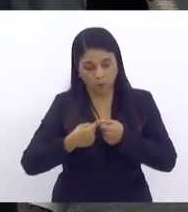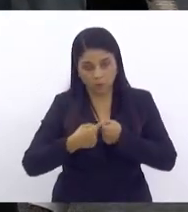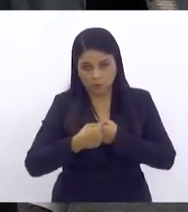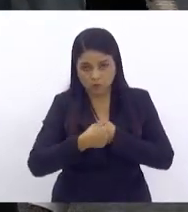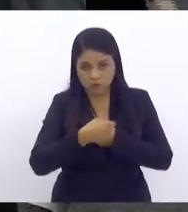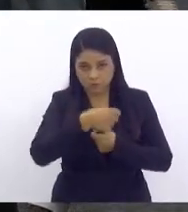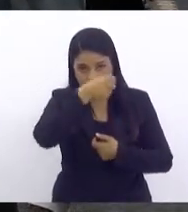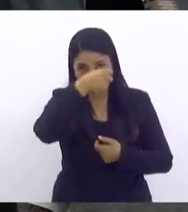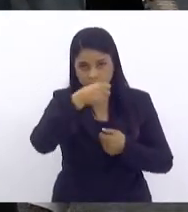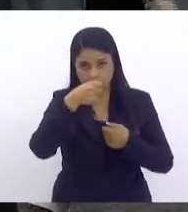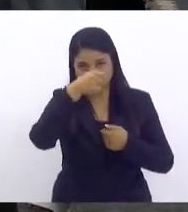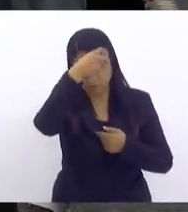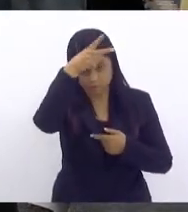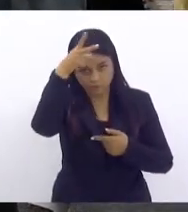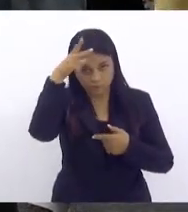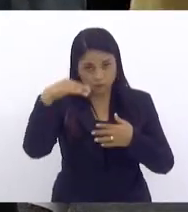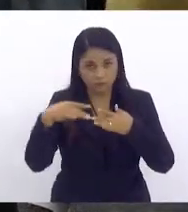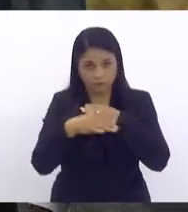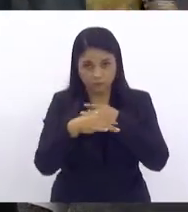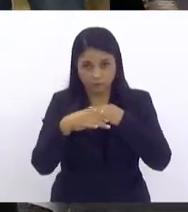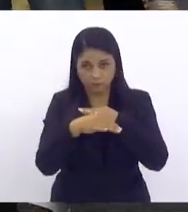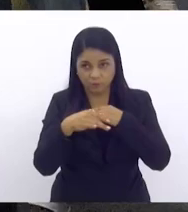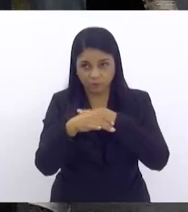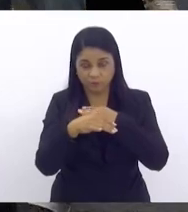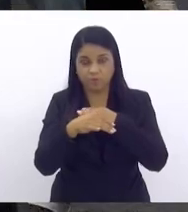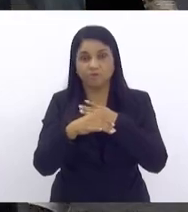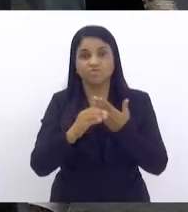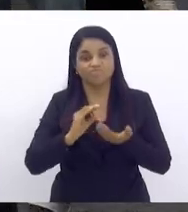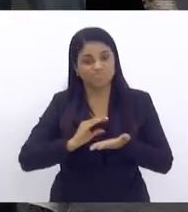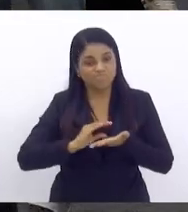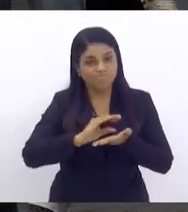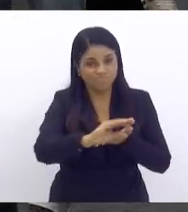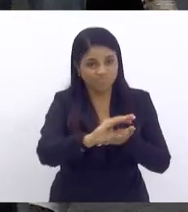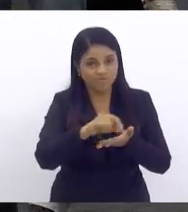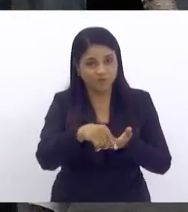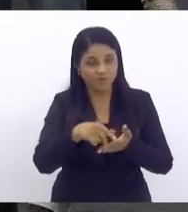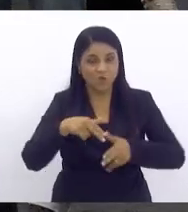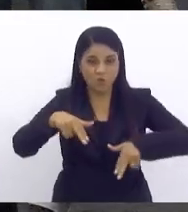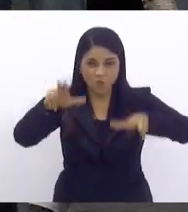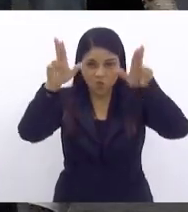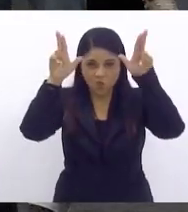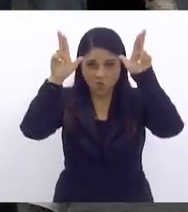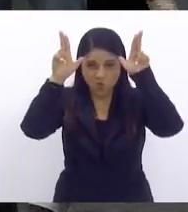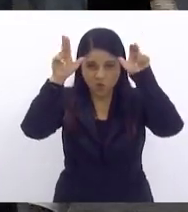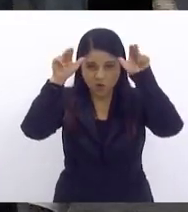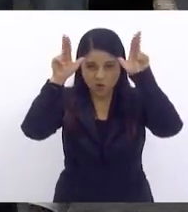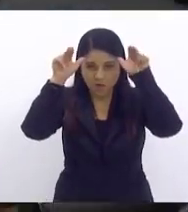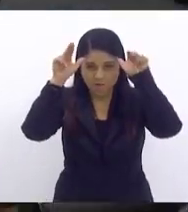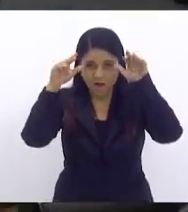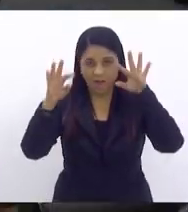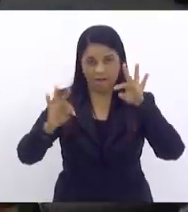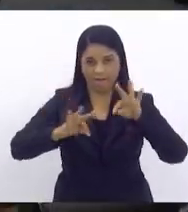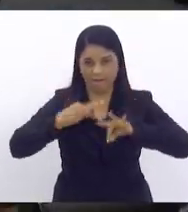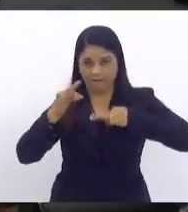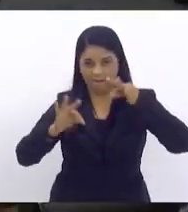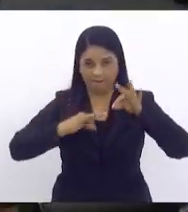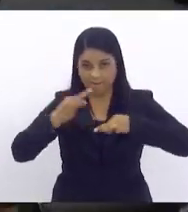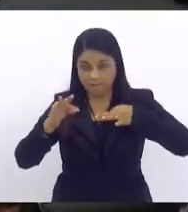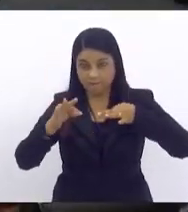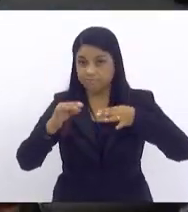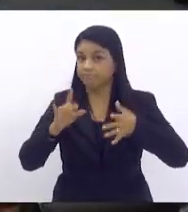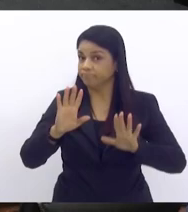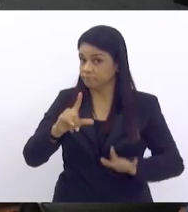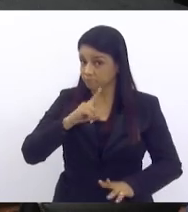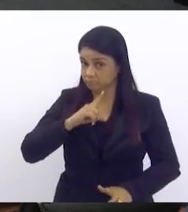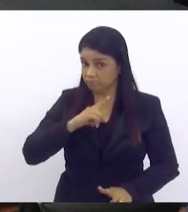outras aberrações, como patrocinar o cavalo taradão, existe uma dúvida